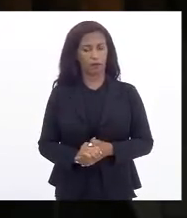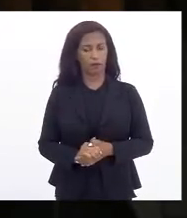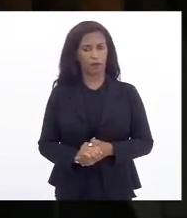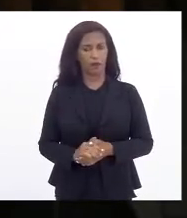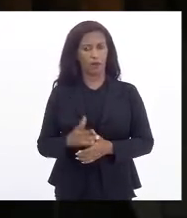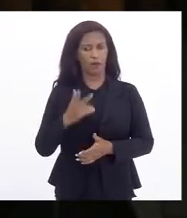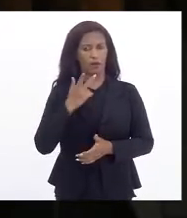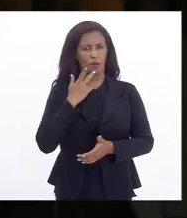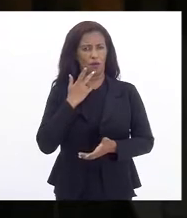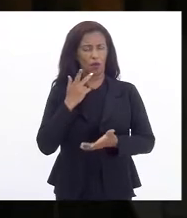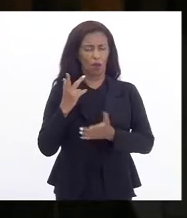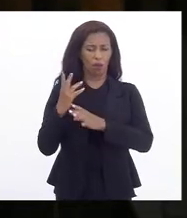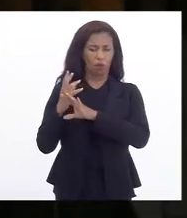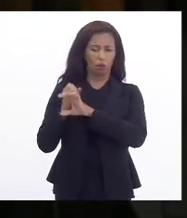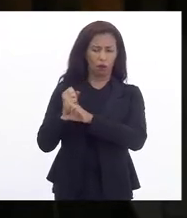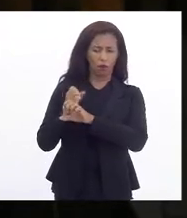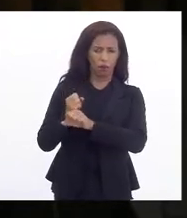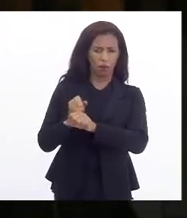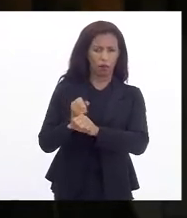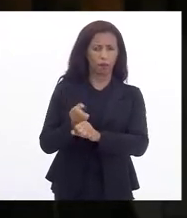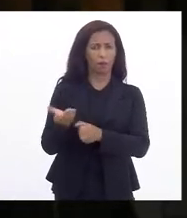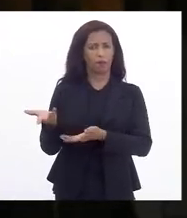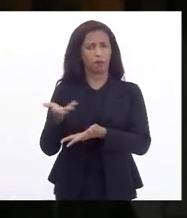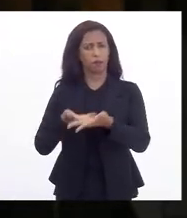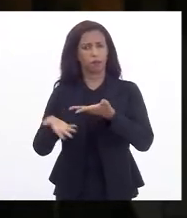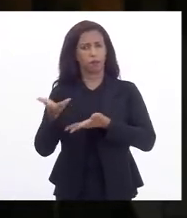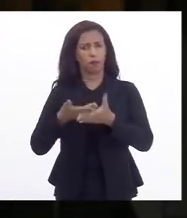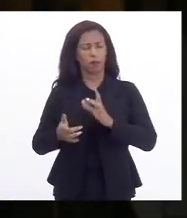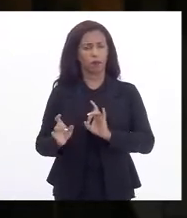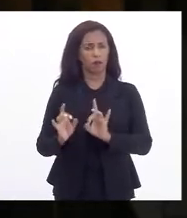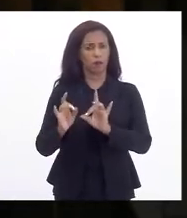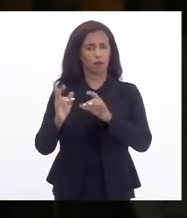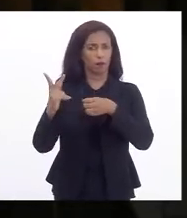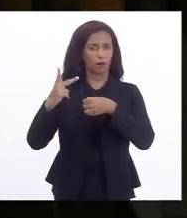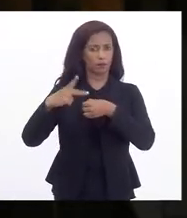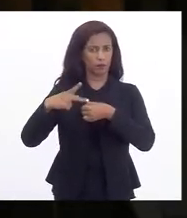as receitas dos royalties e participações especiais